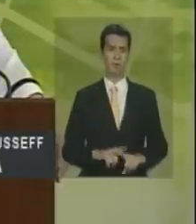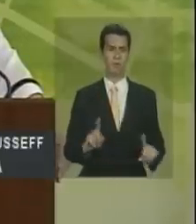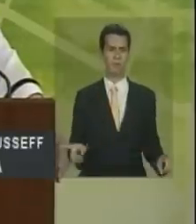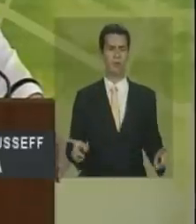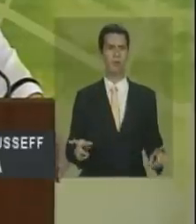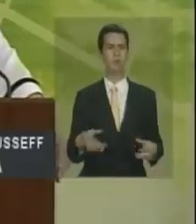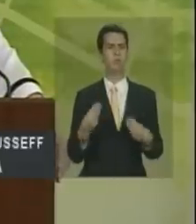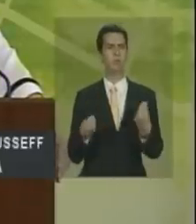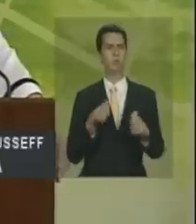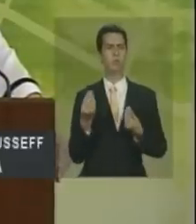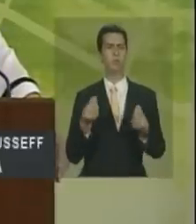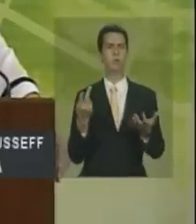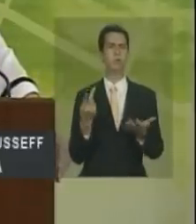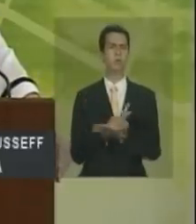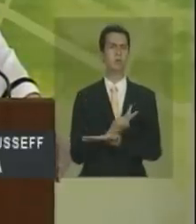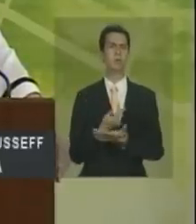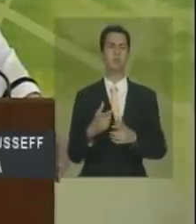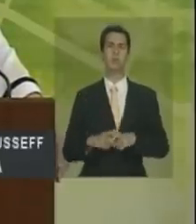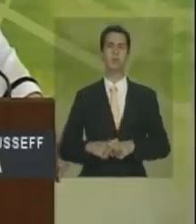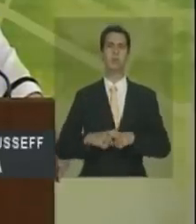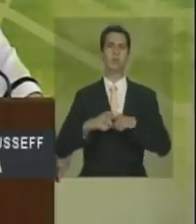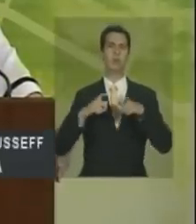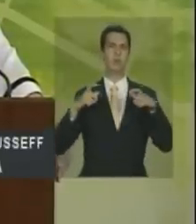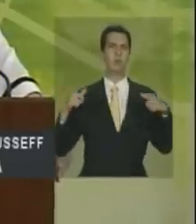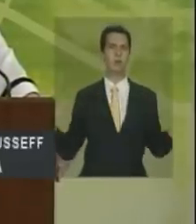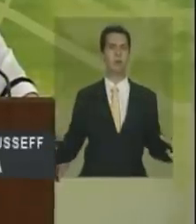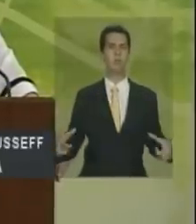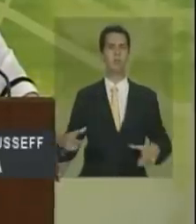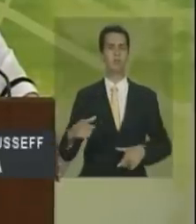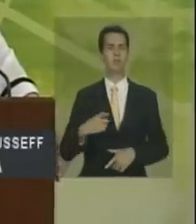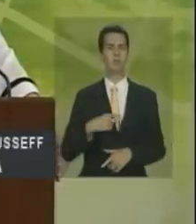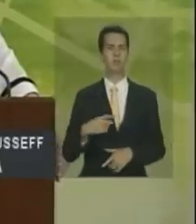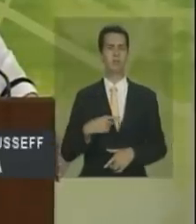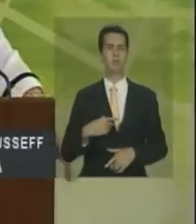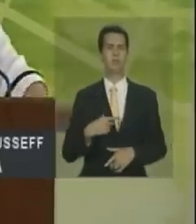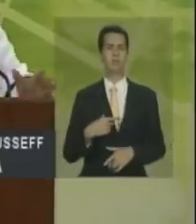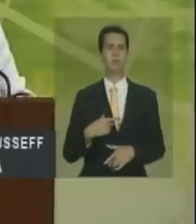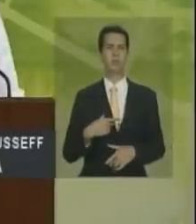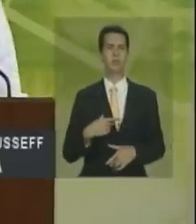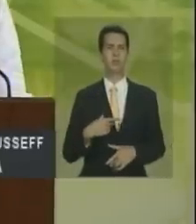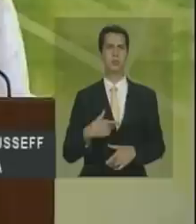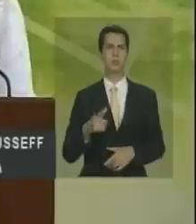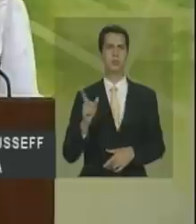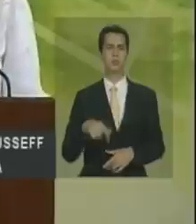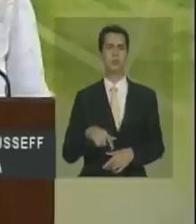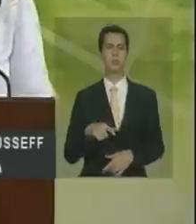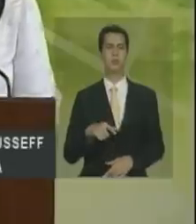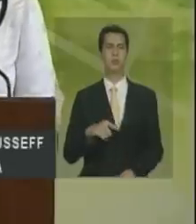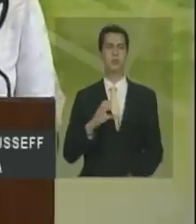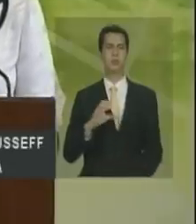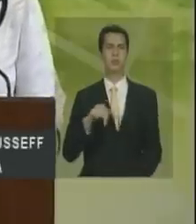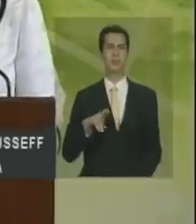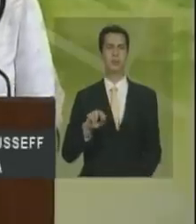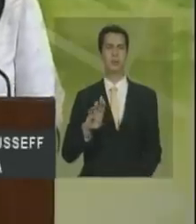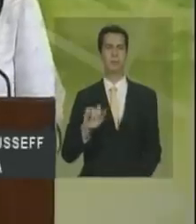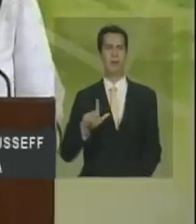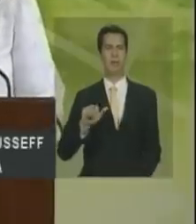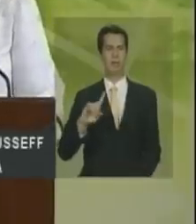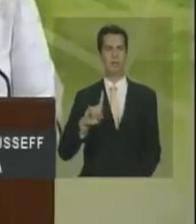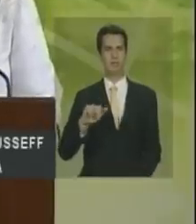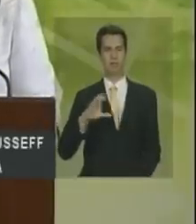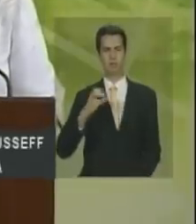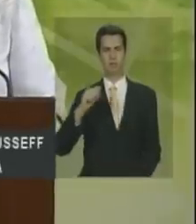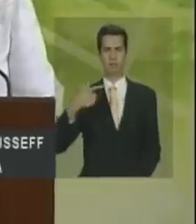tão extraordinário e um processo de tentativa de canibalização de um mercado que